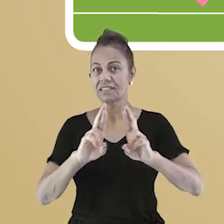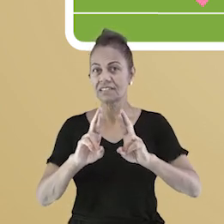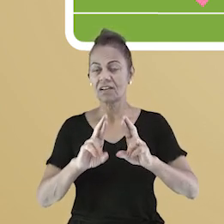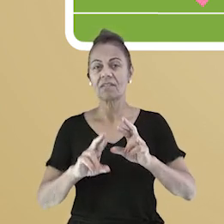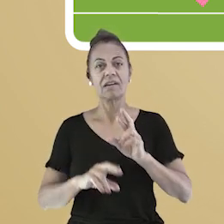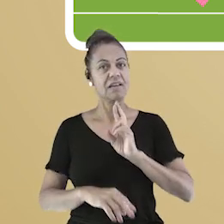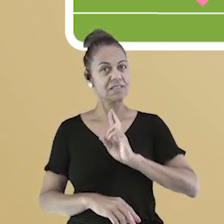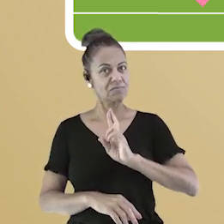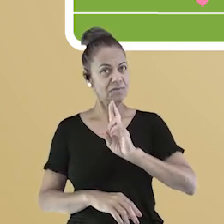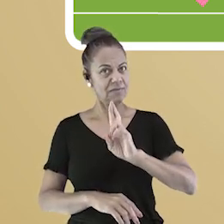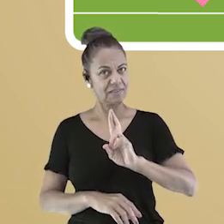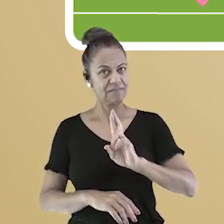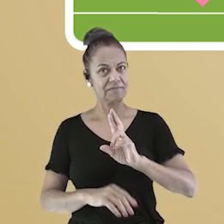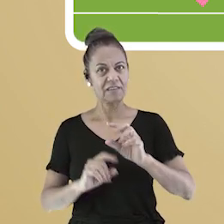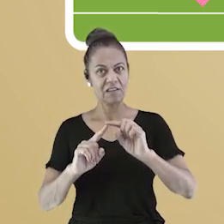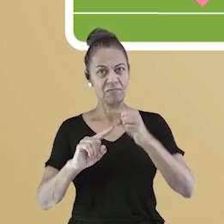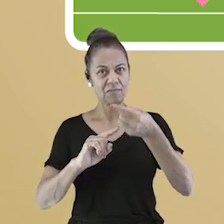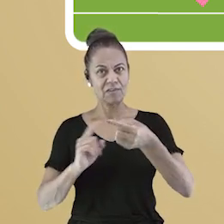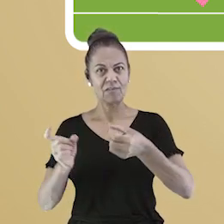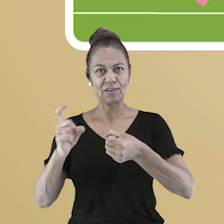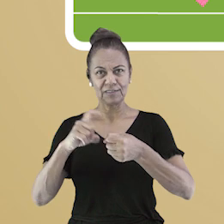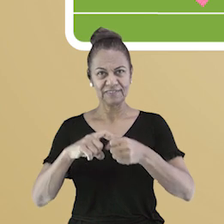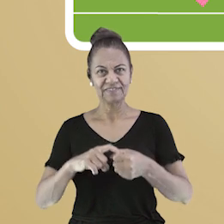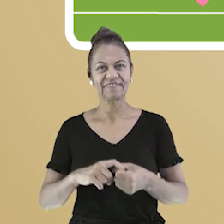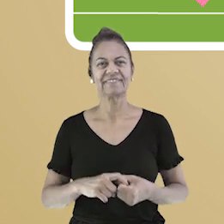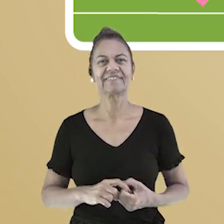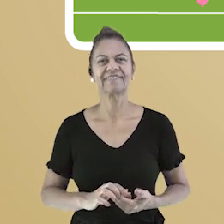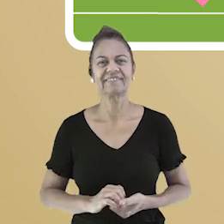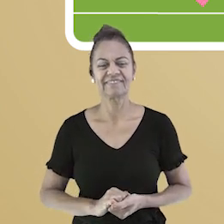essa relação e aí a gente volta. Bora lá?